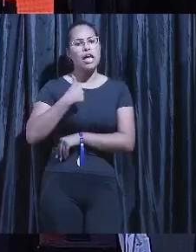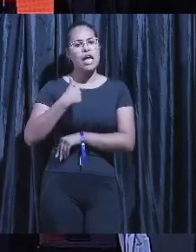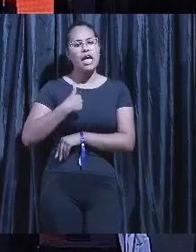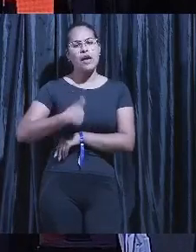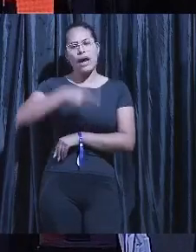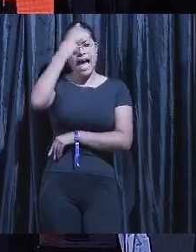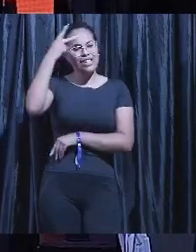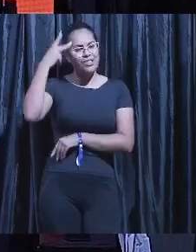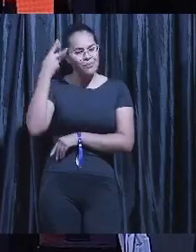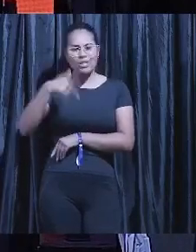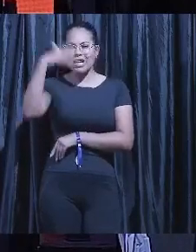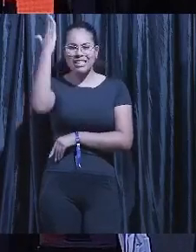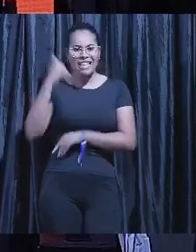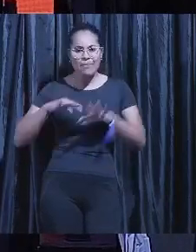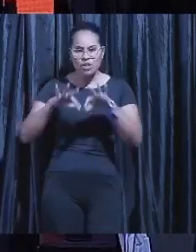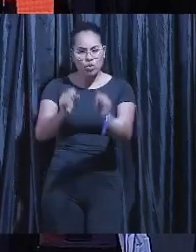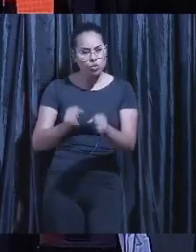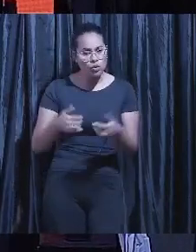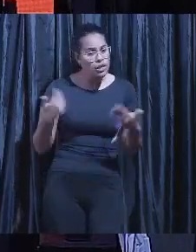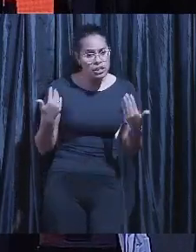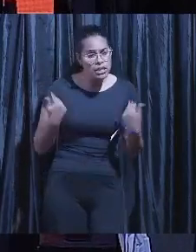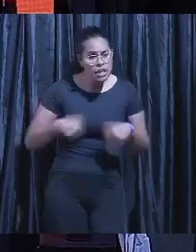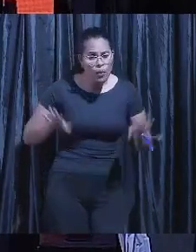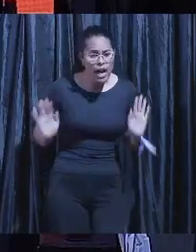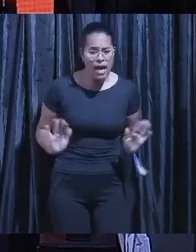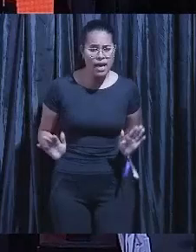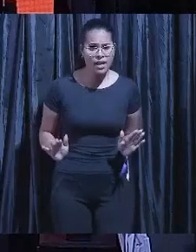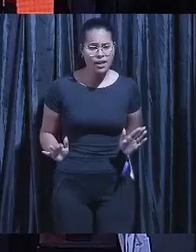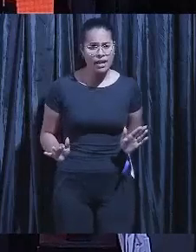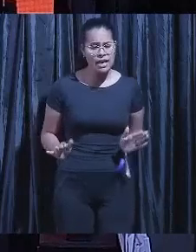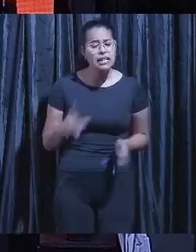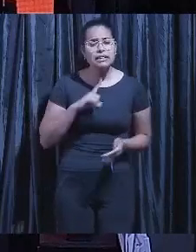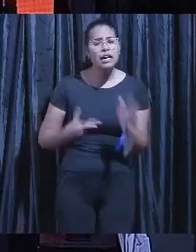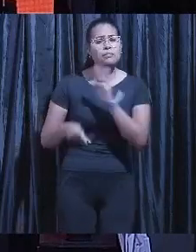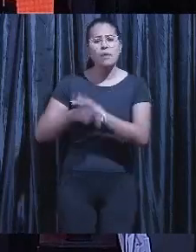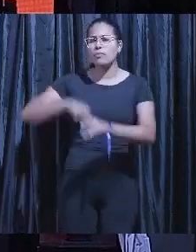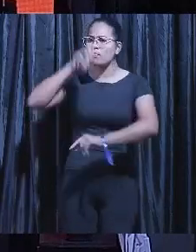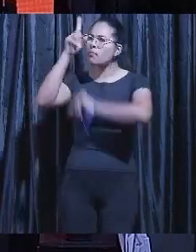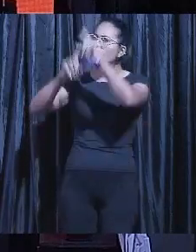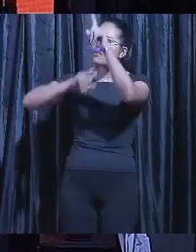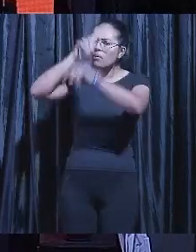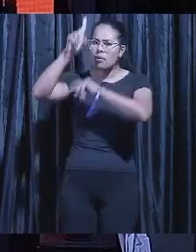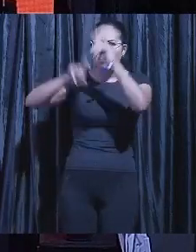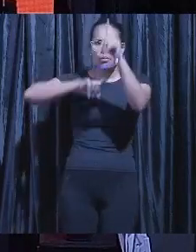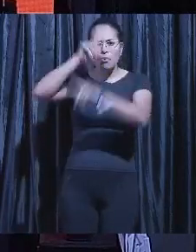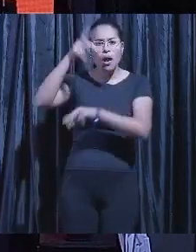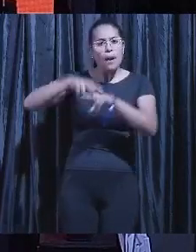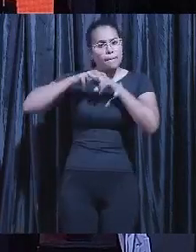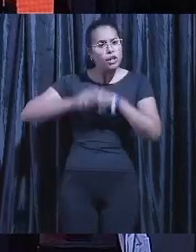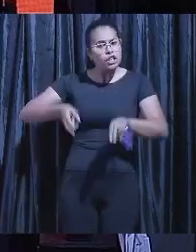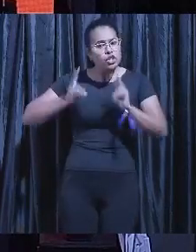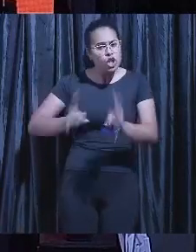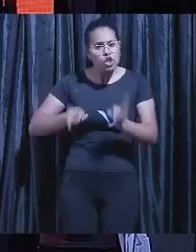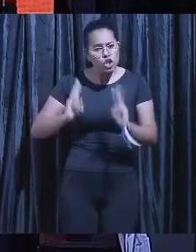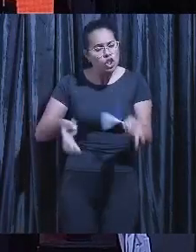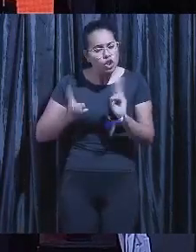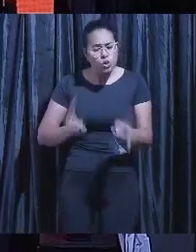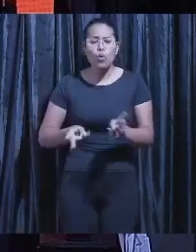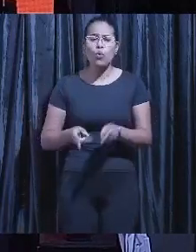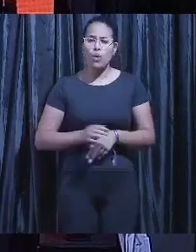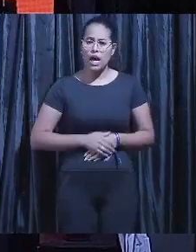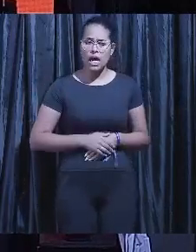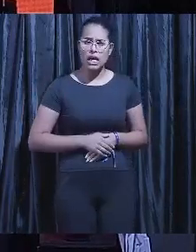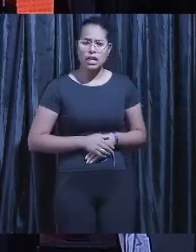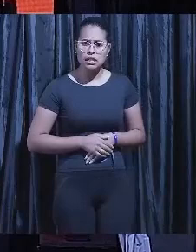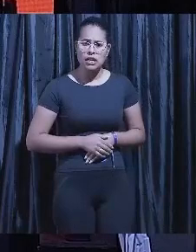tudo. Não, o território ele é inventivo e potente, e ele está produzindo, ele está sobrevivendo, apesar dessa sociedade excludente.